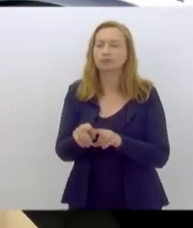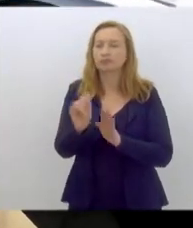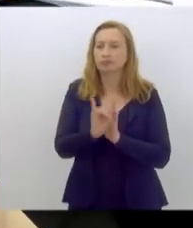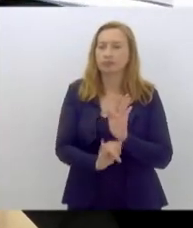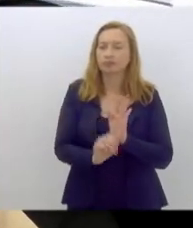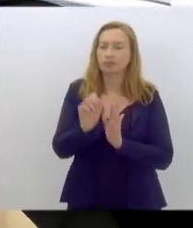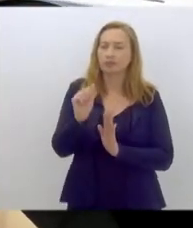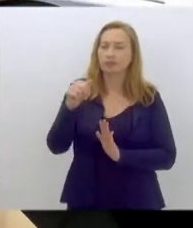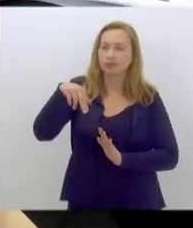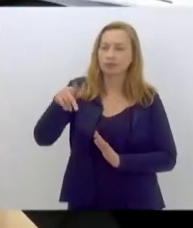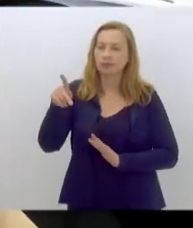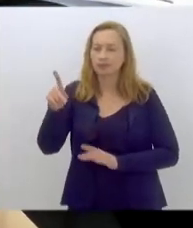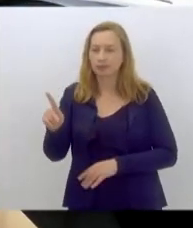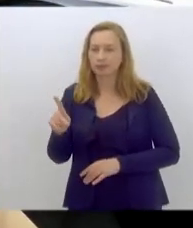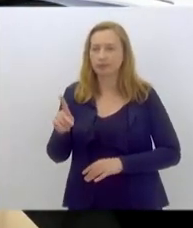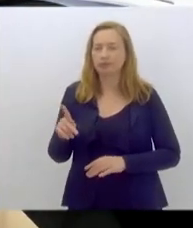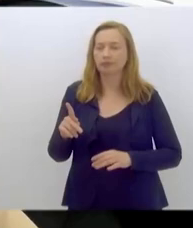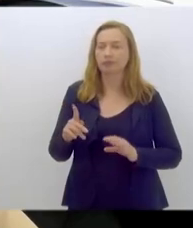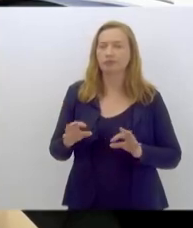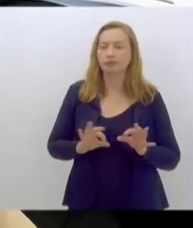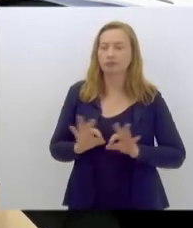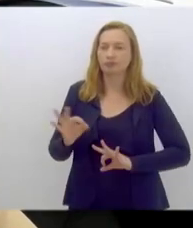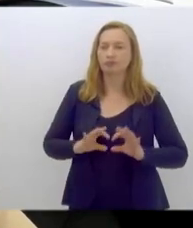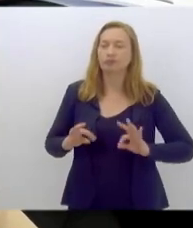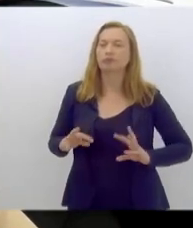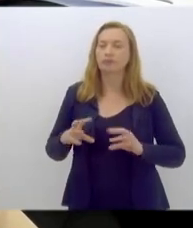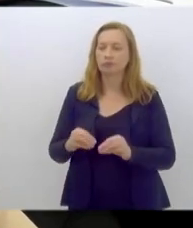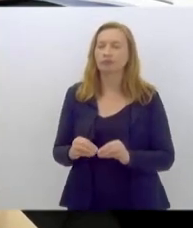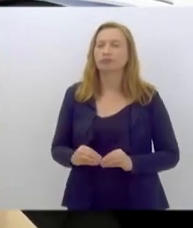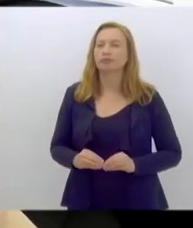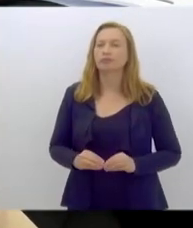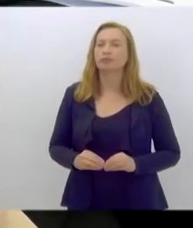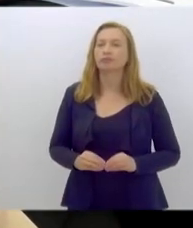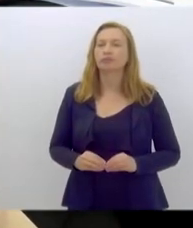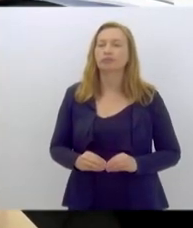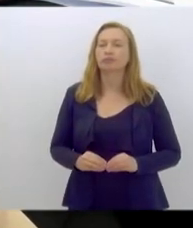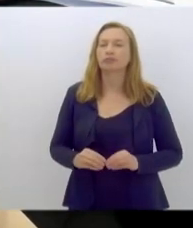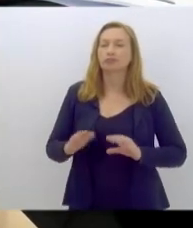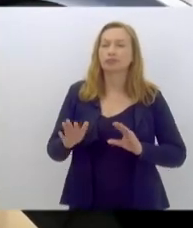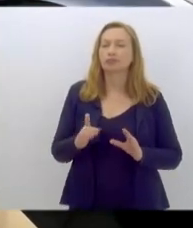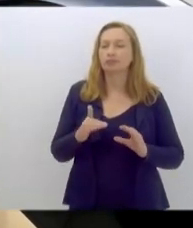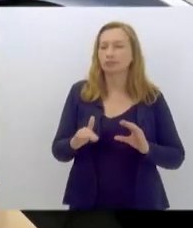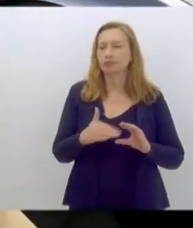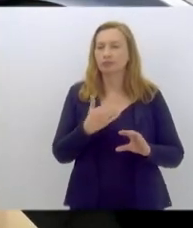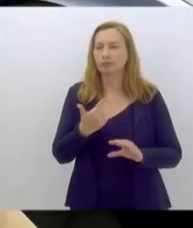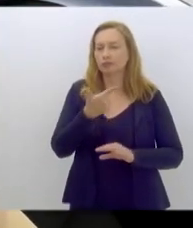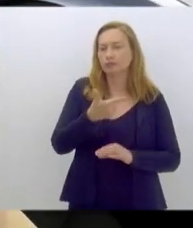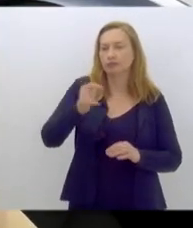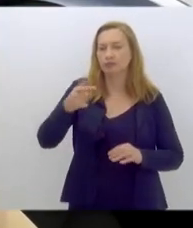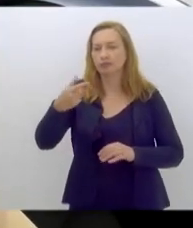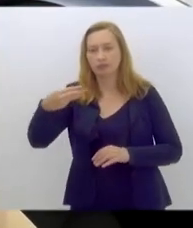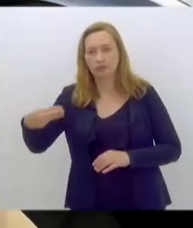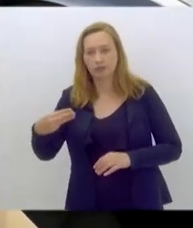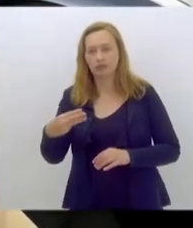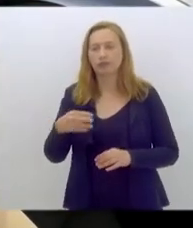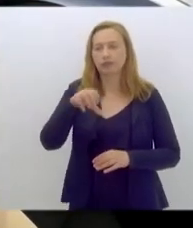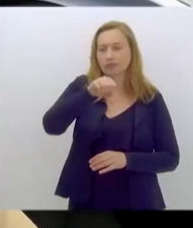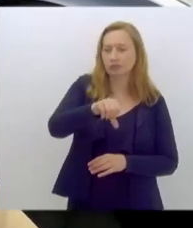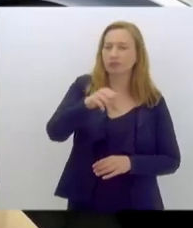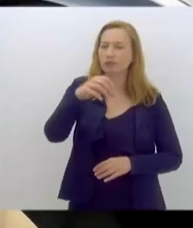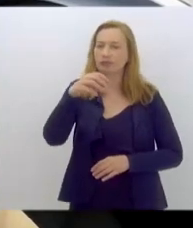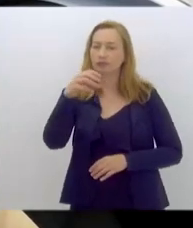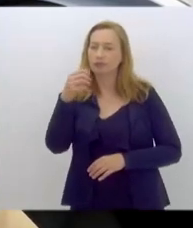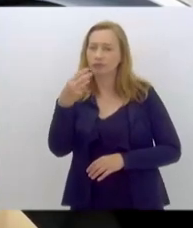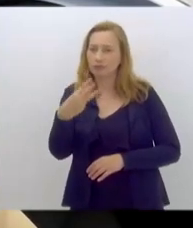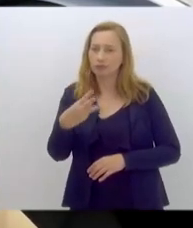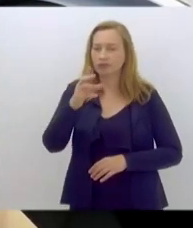NP na hora de fazer a projeção a projeção que foi para feita enviada para 2023 é de 93 dólares